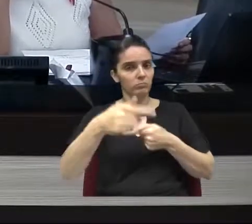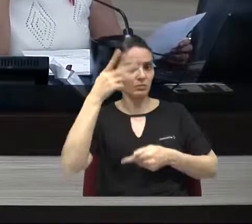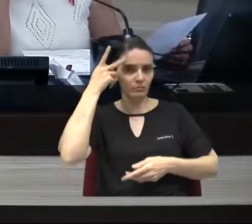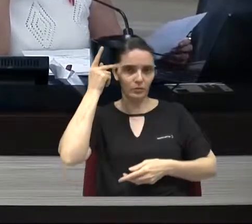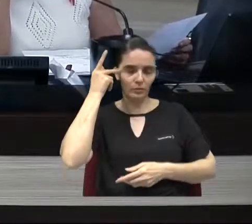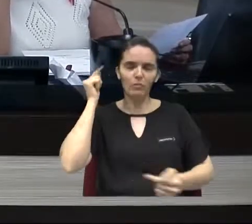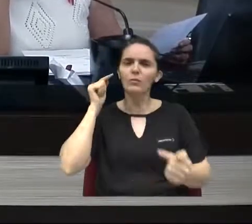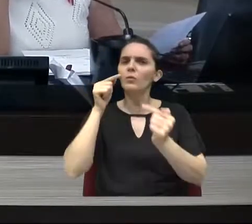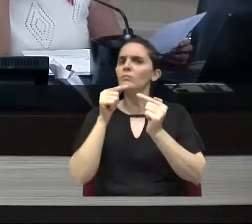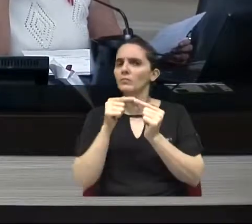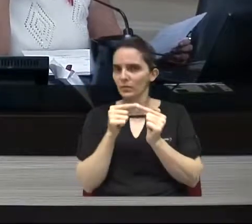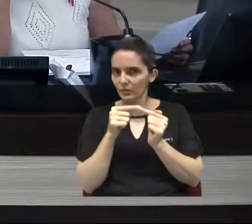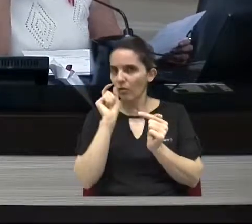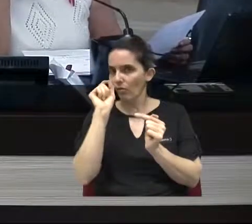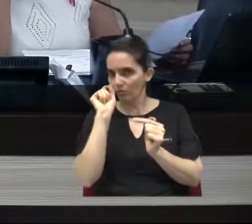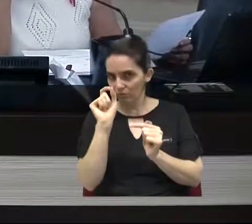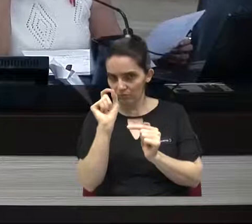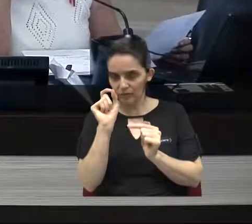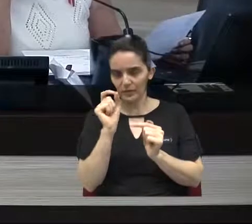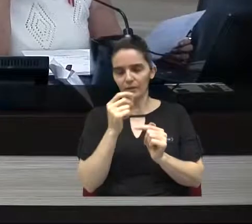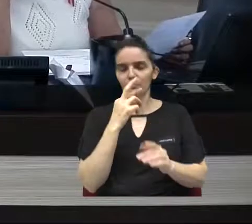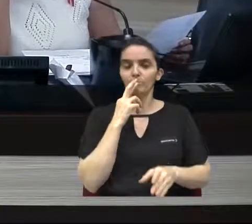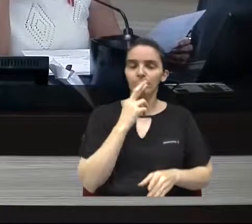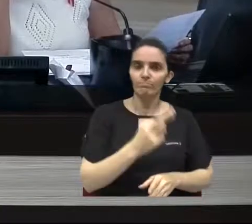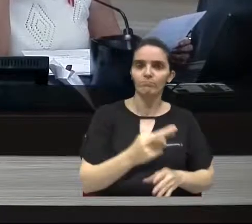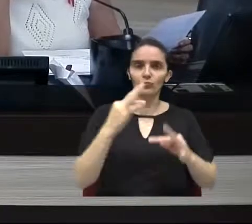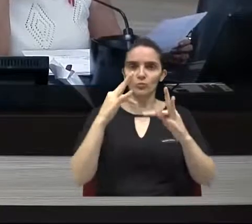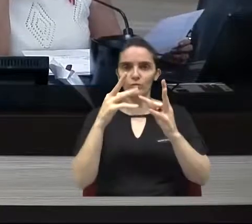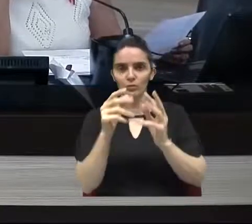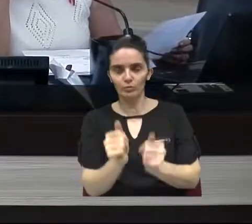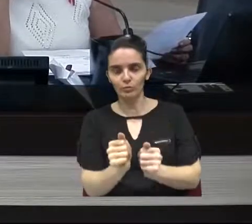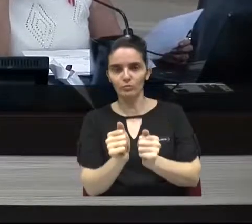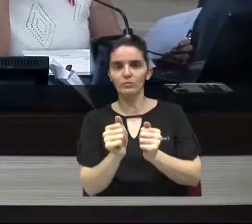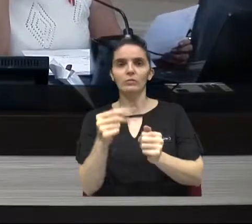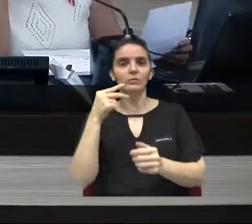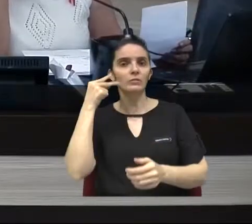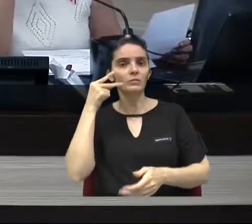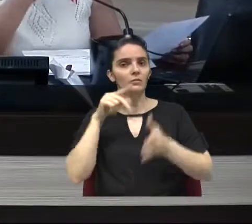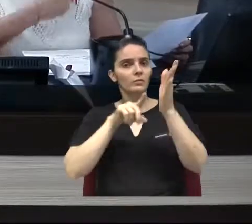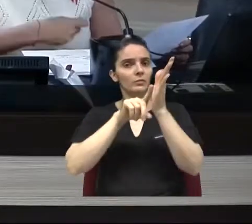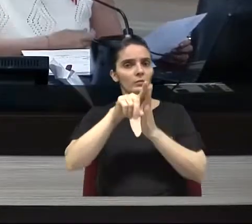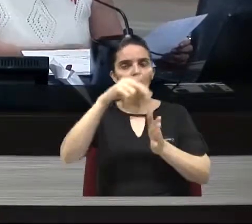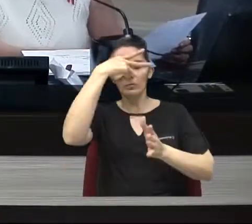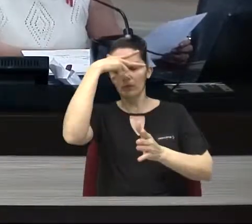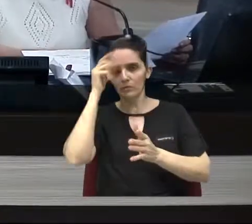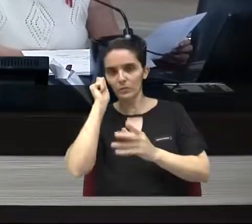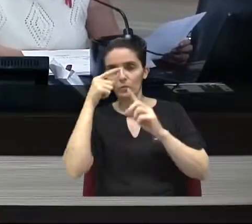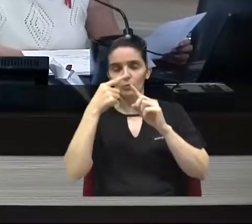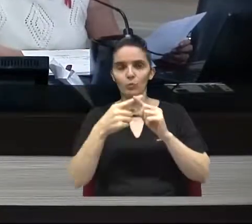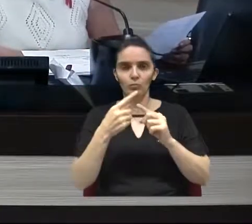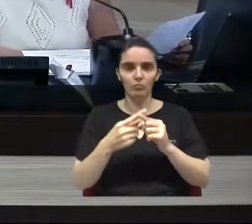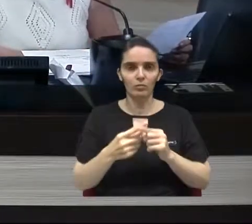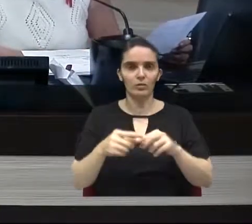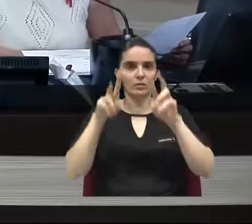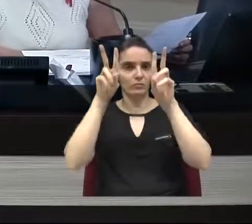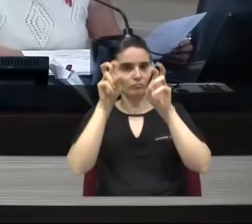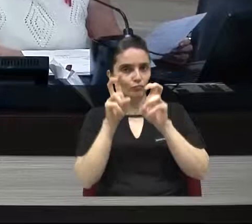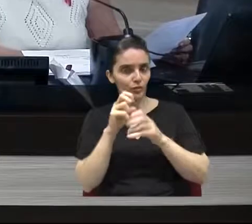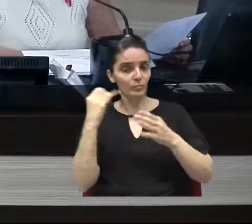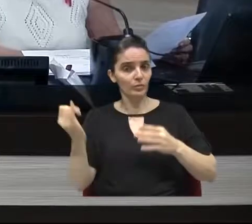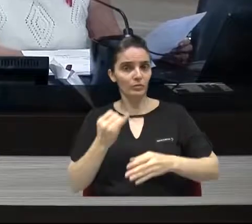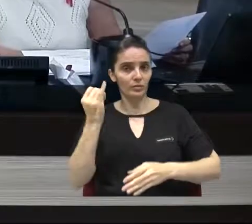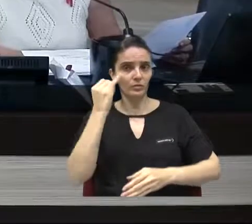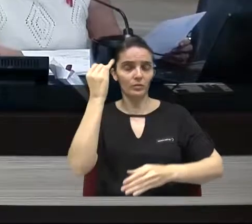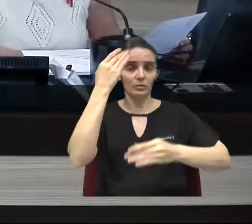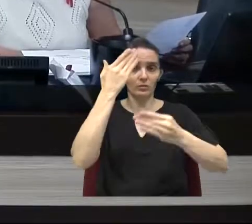com o objetivo de responder os ofícios abaixo descritos em virtude dos assuntos constantes dos requerimentos